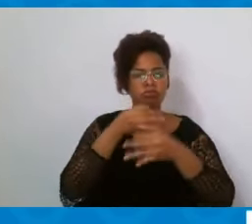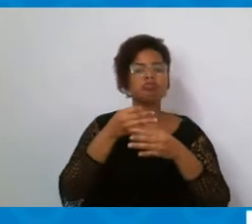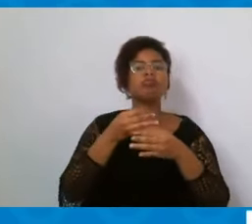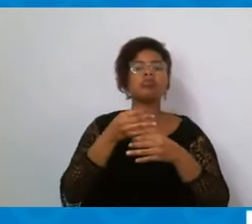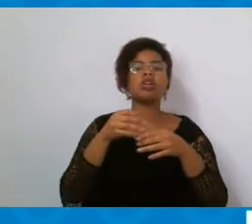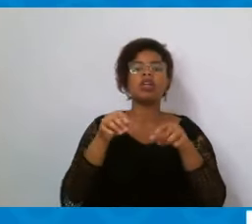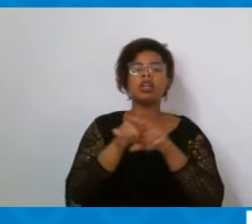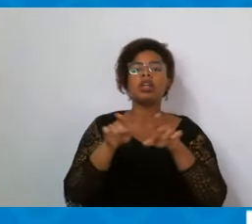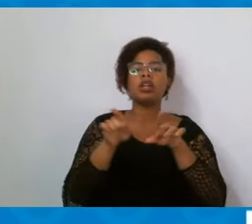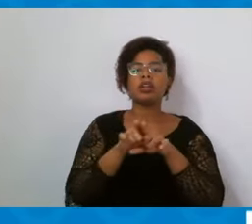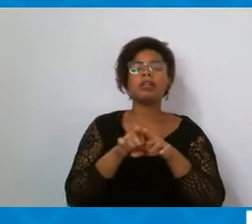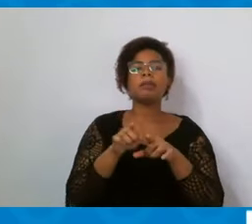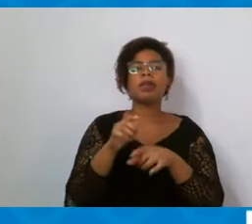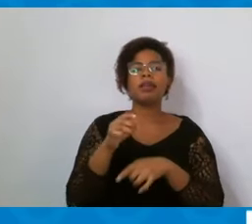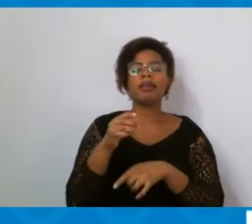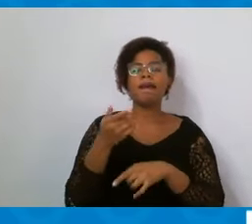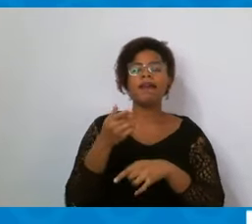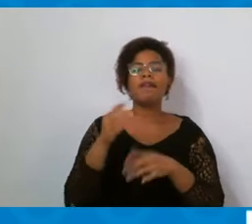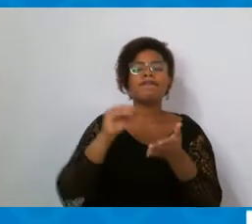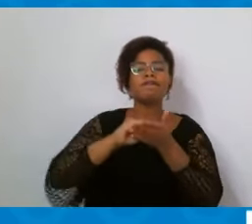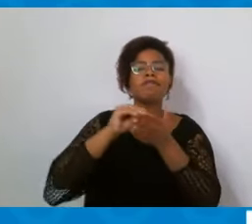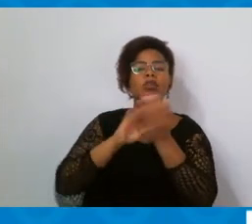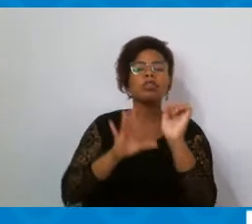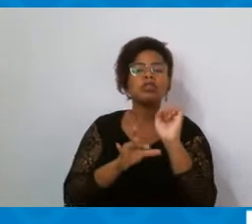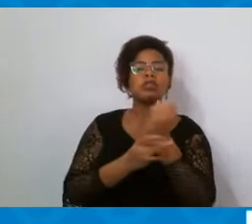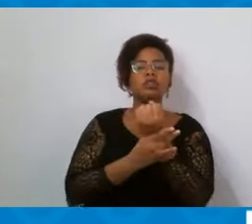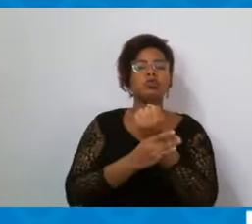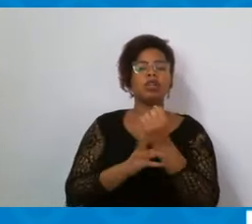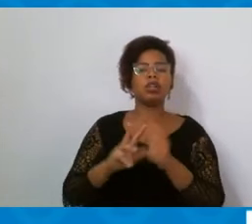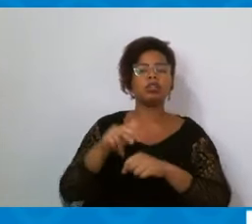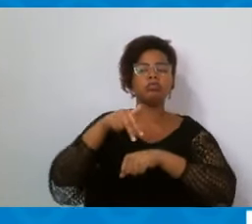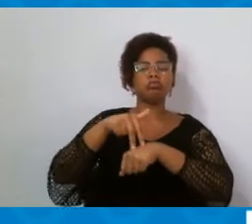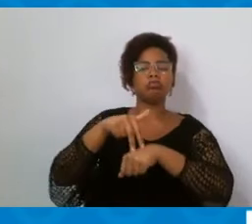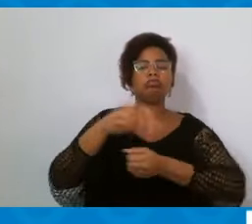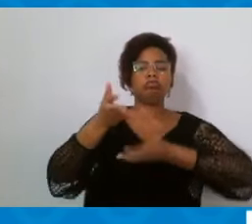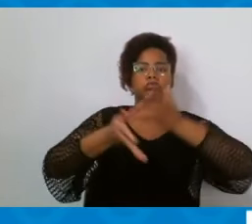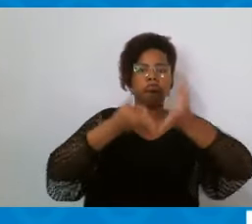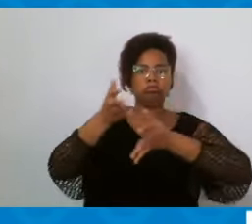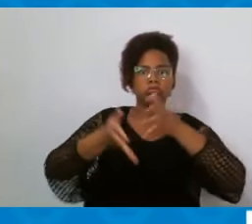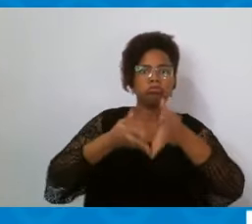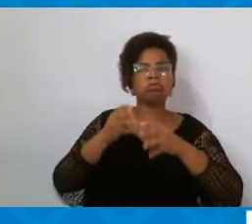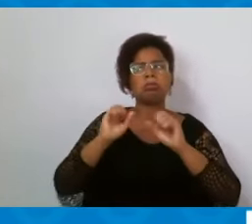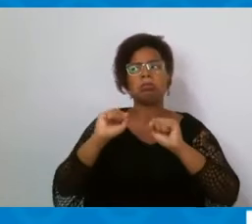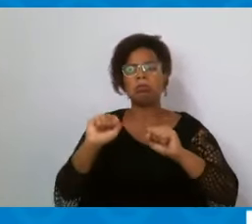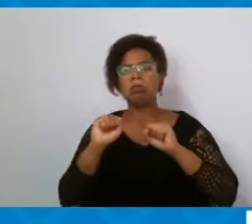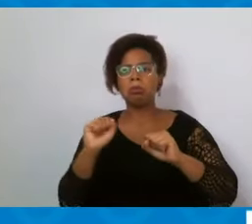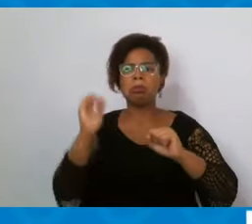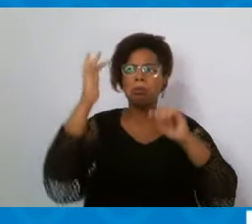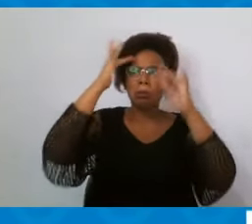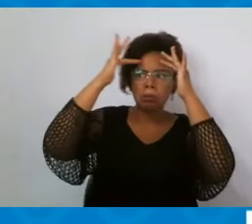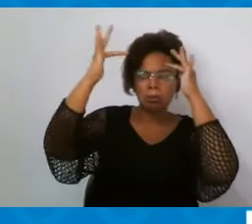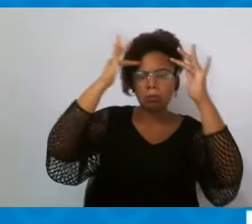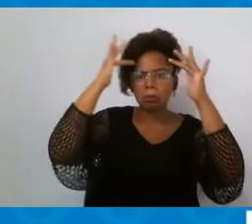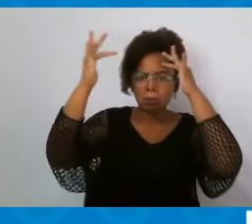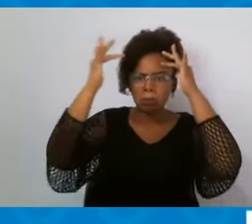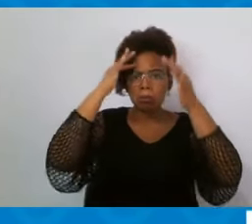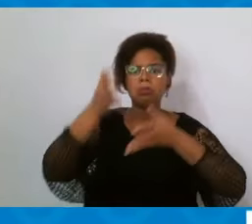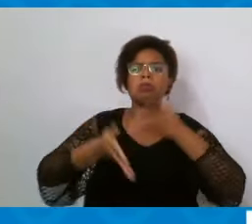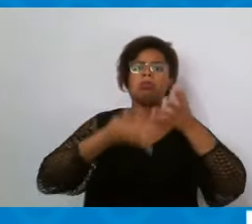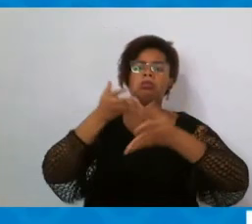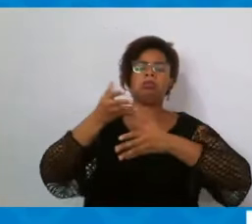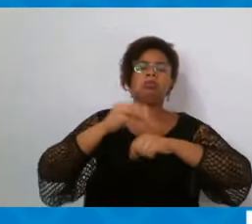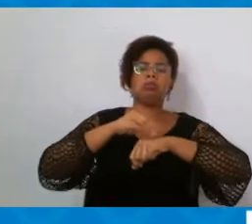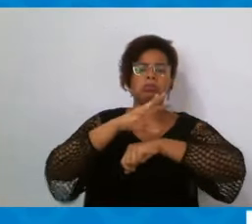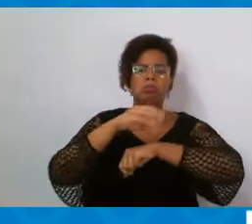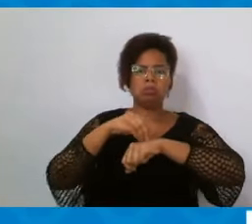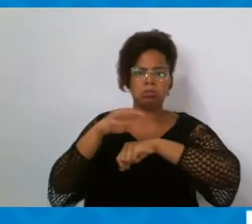pode jogar diferentes possibilidades de interpretação desses mundos, que obviamente devem ter